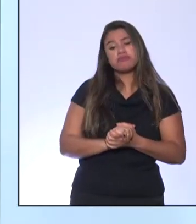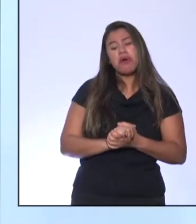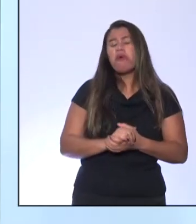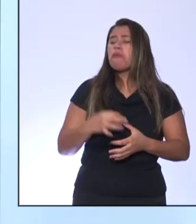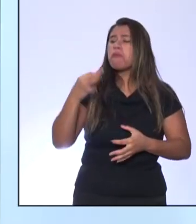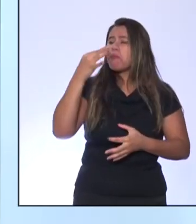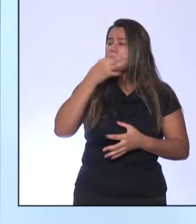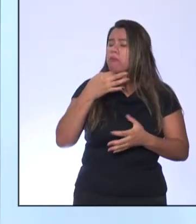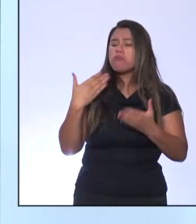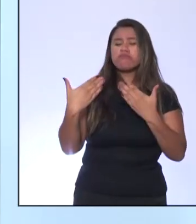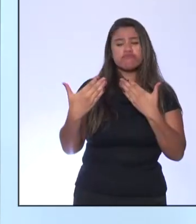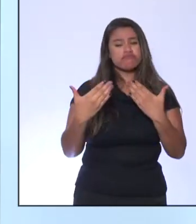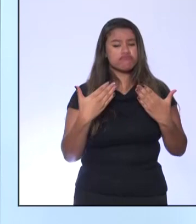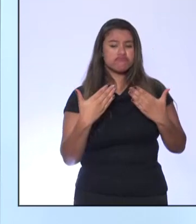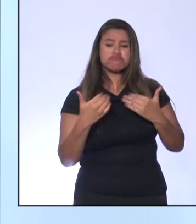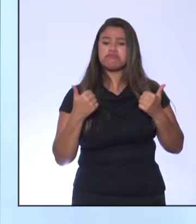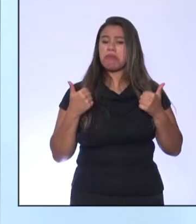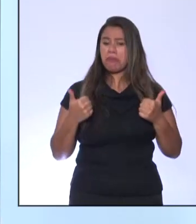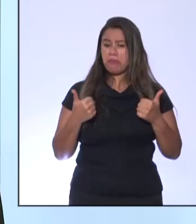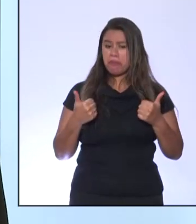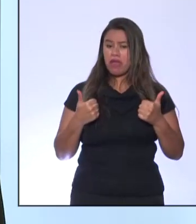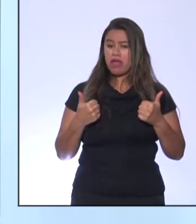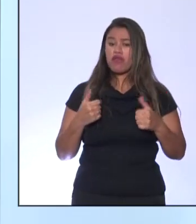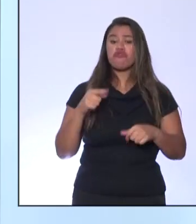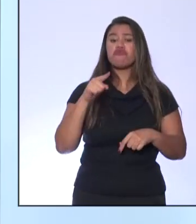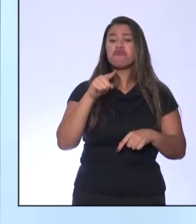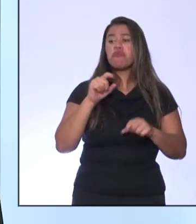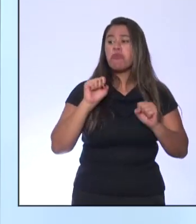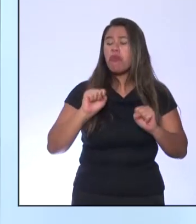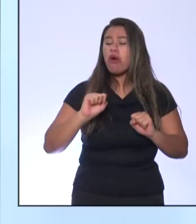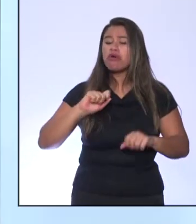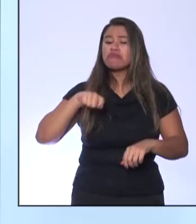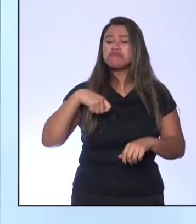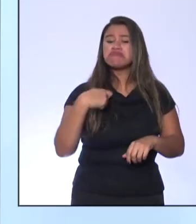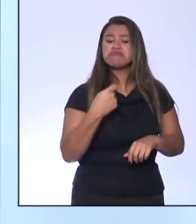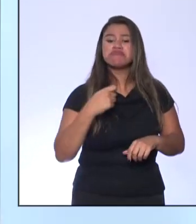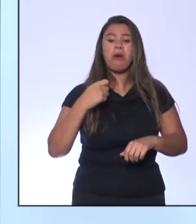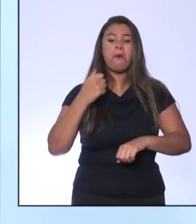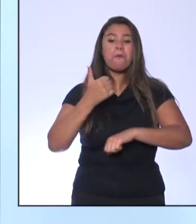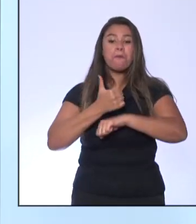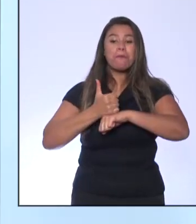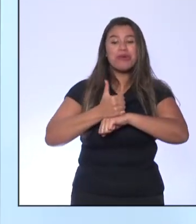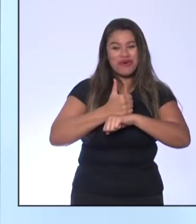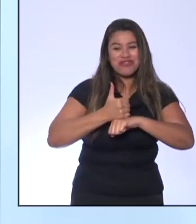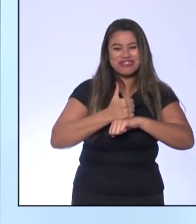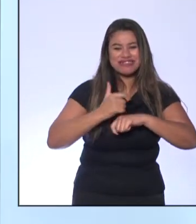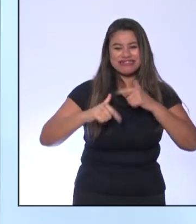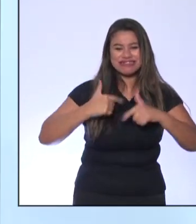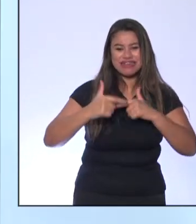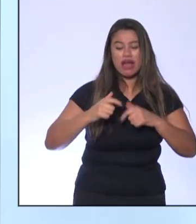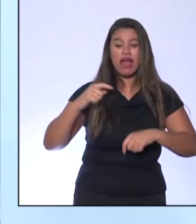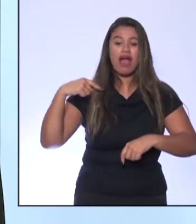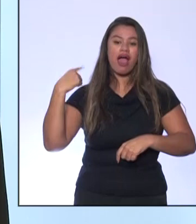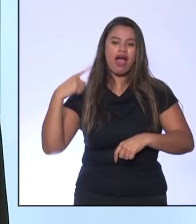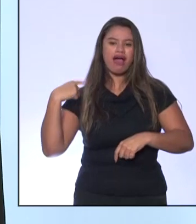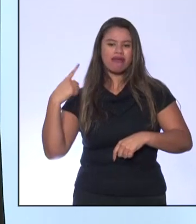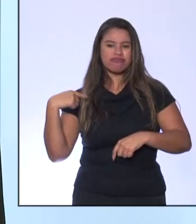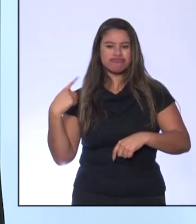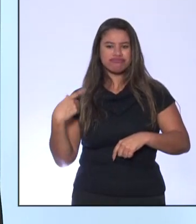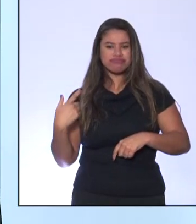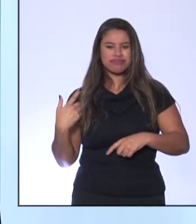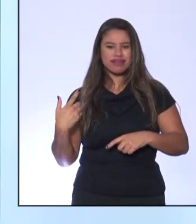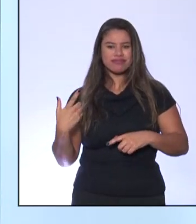bem, você poderia ser um ótimo advogado. Será que é isso que eu quero para a minha vida? Então, pensem um pouquinho